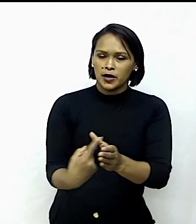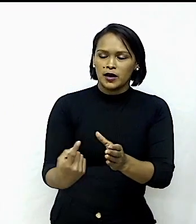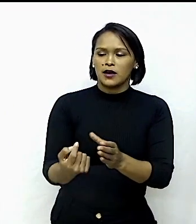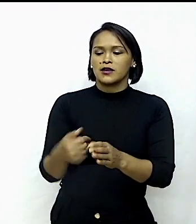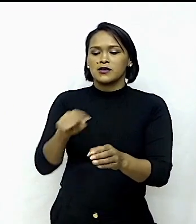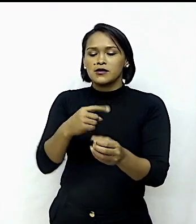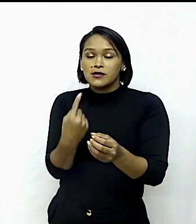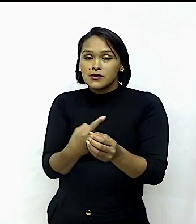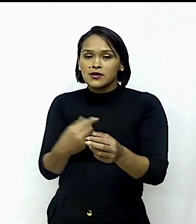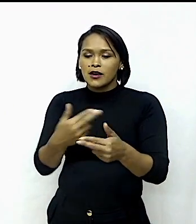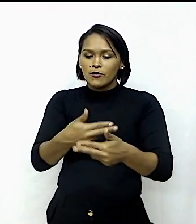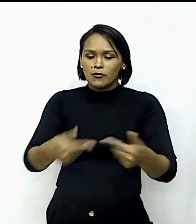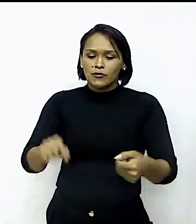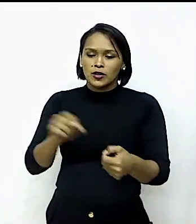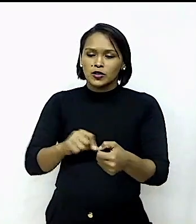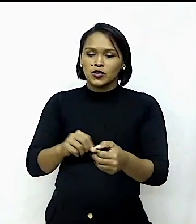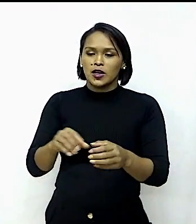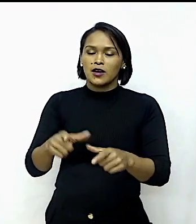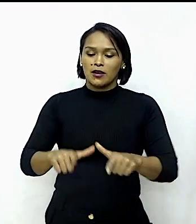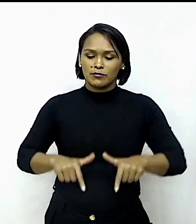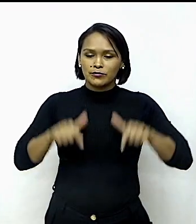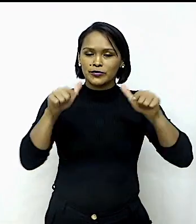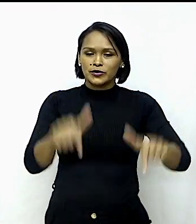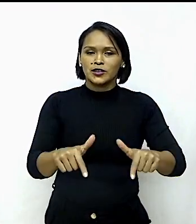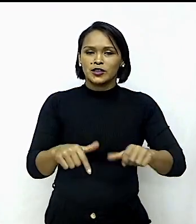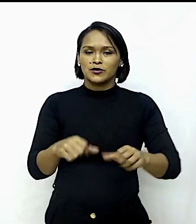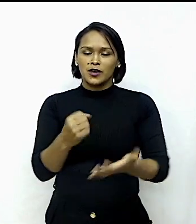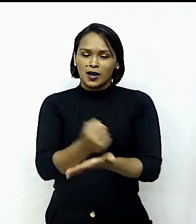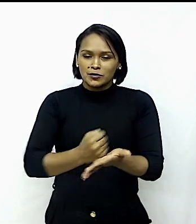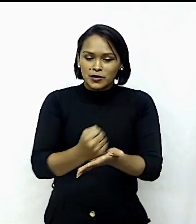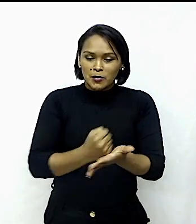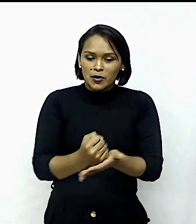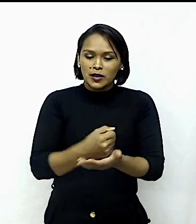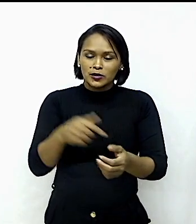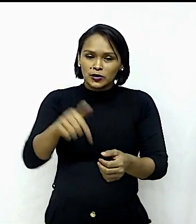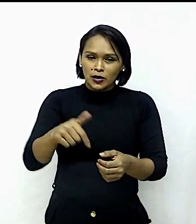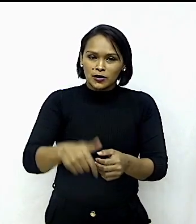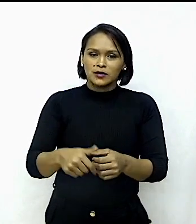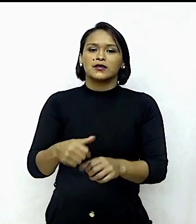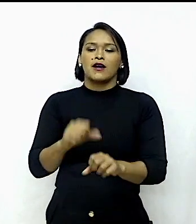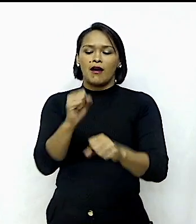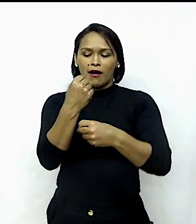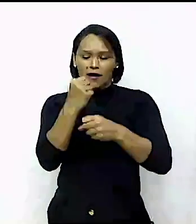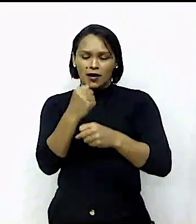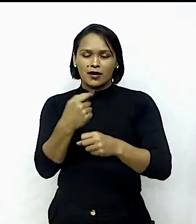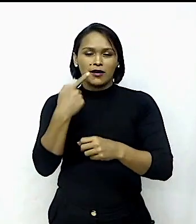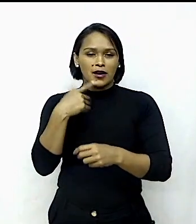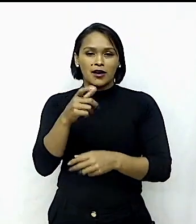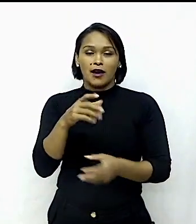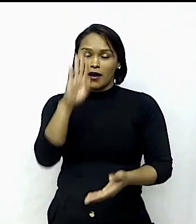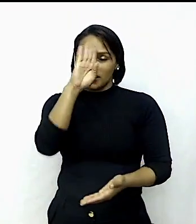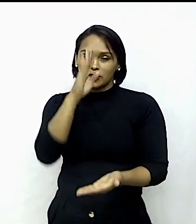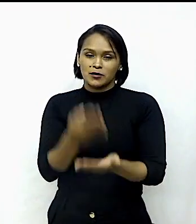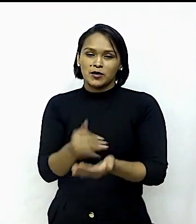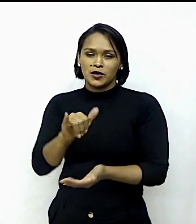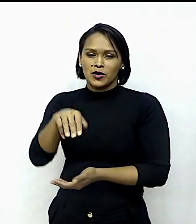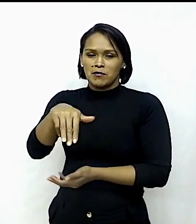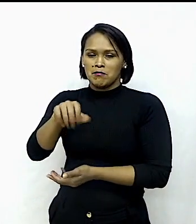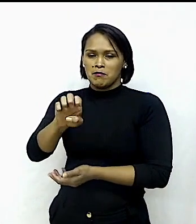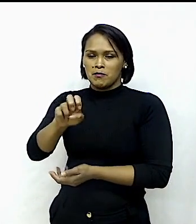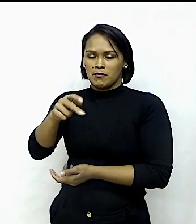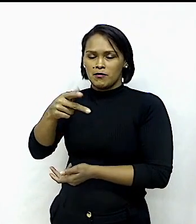brasileiros certificados por Laboratórios brasileiros acreditados pelo Inmetro no